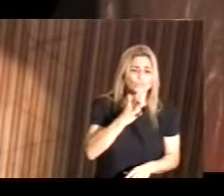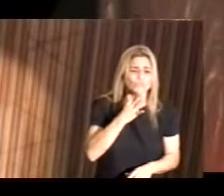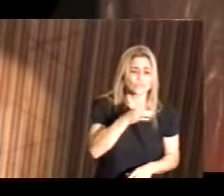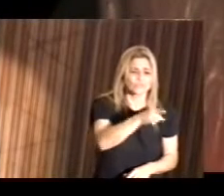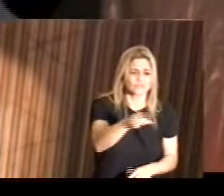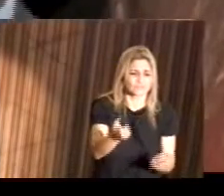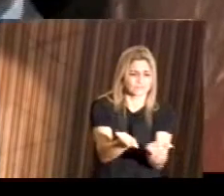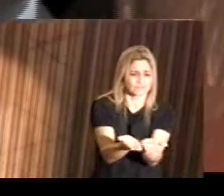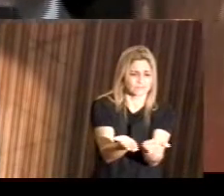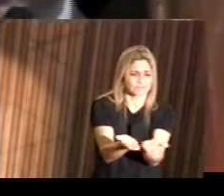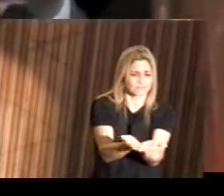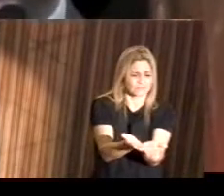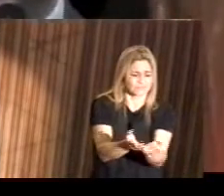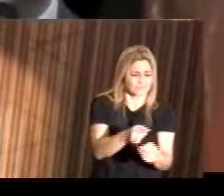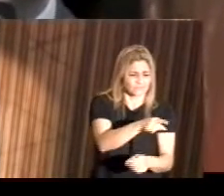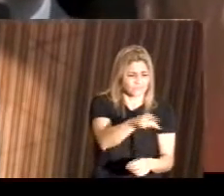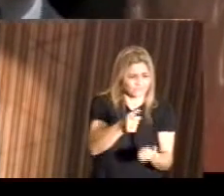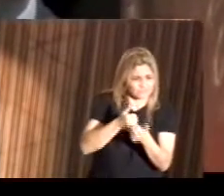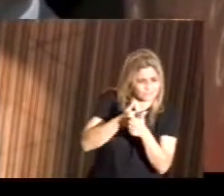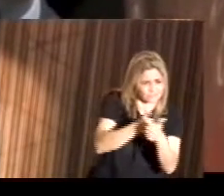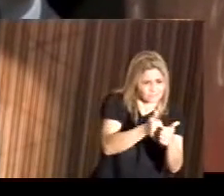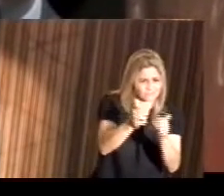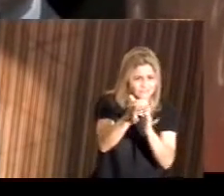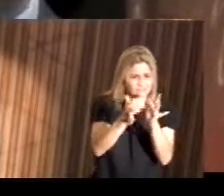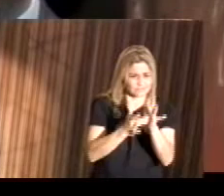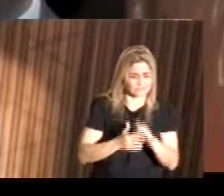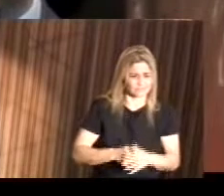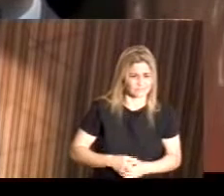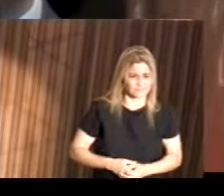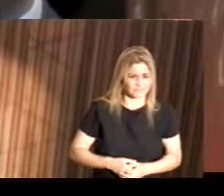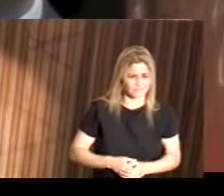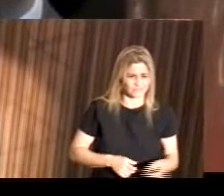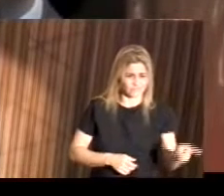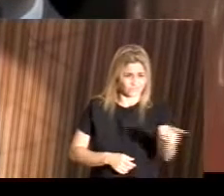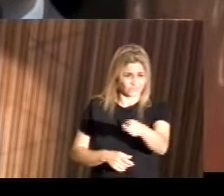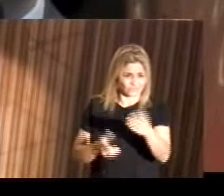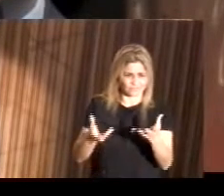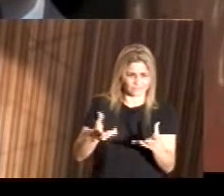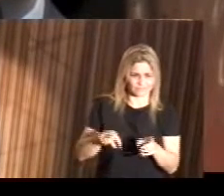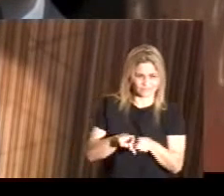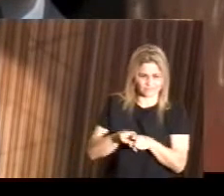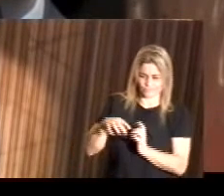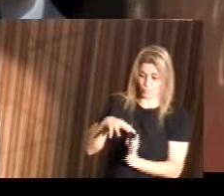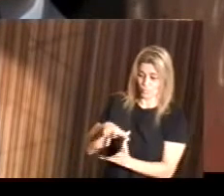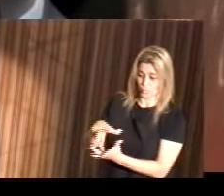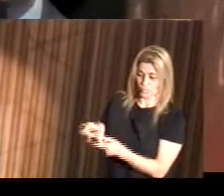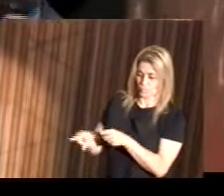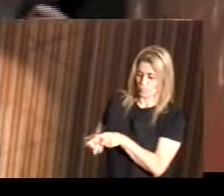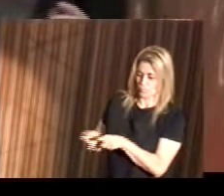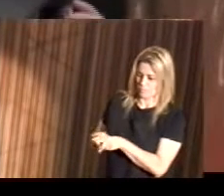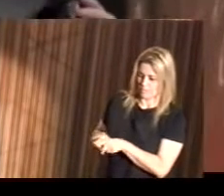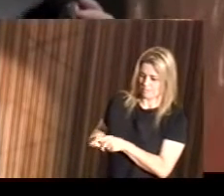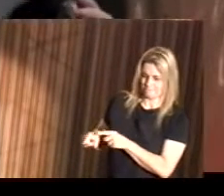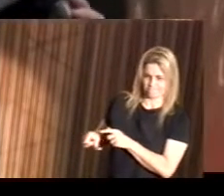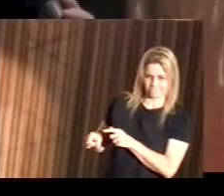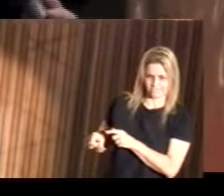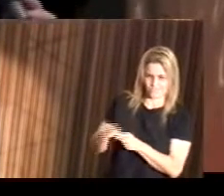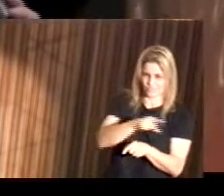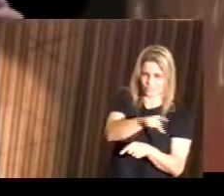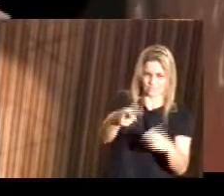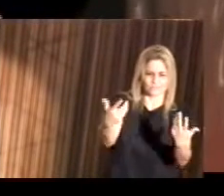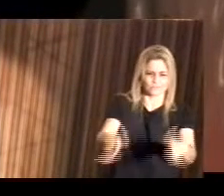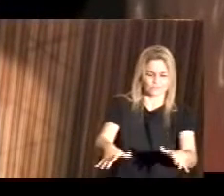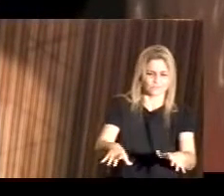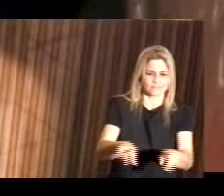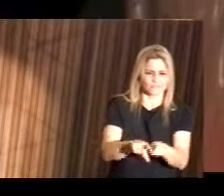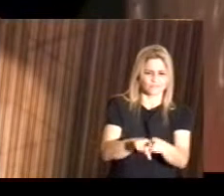Que afinal de contas, você quer ficar parecido com esse mundo. Porque ser diferente desse mundo,